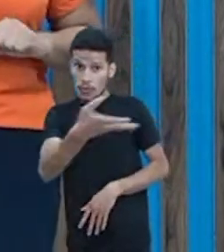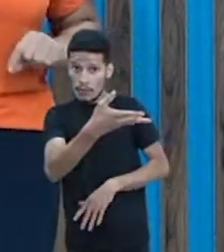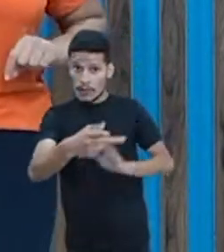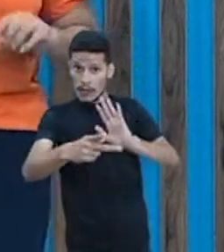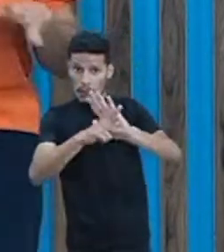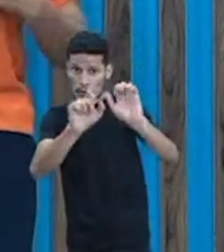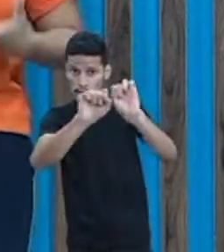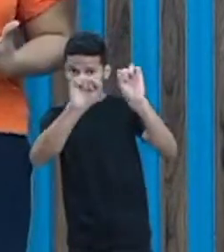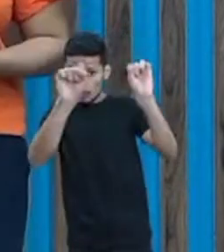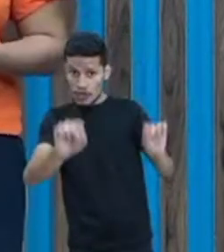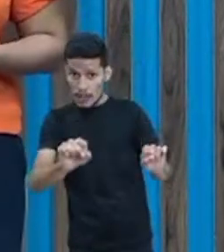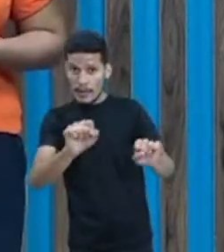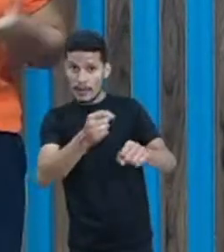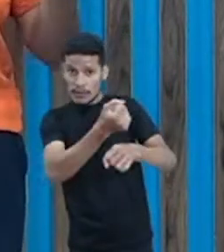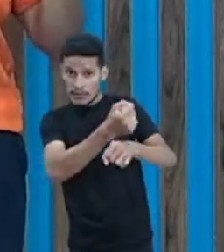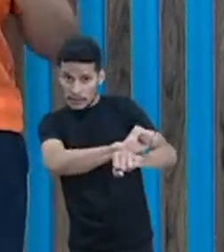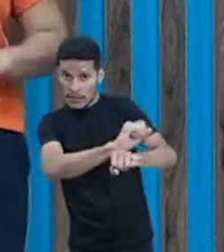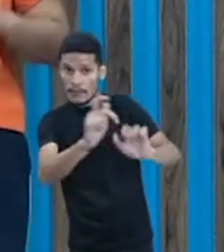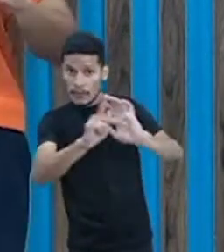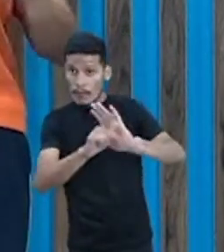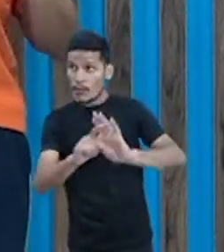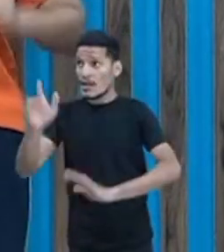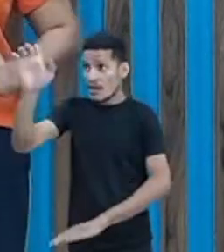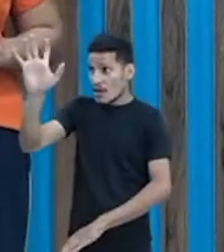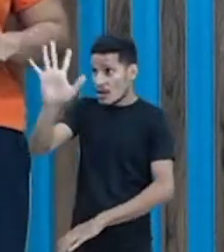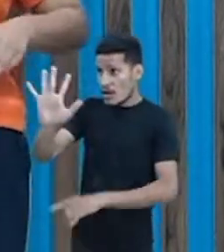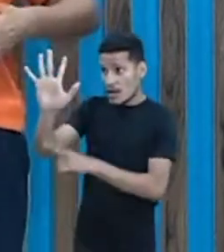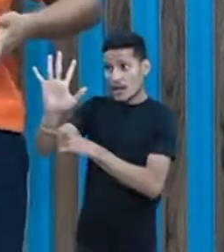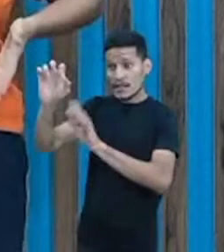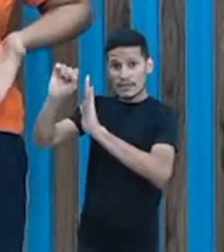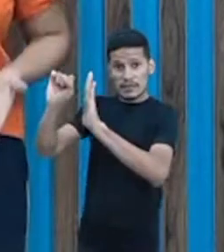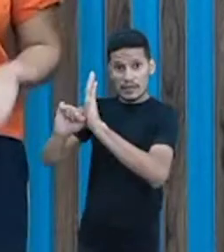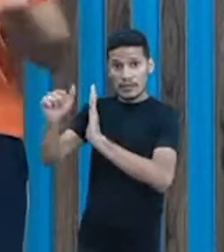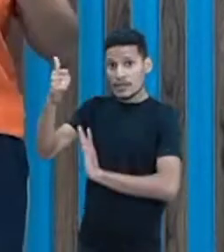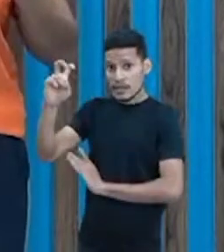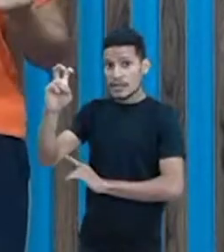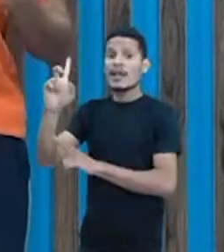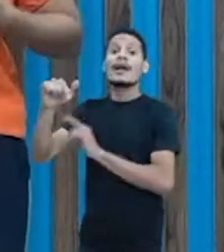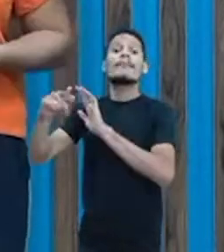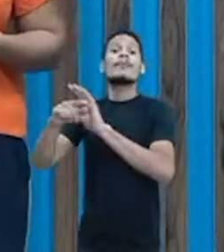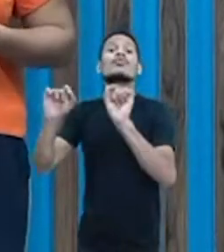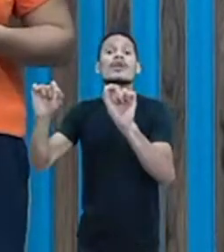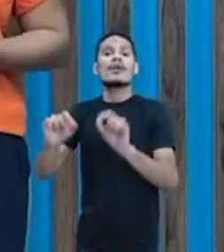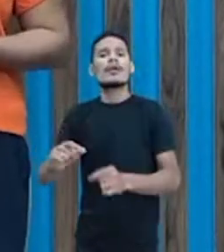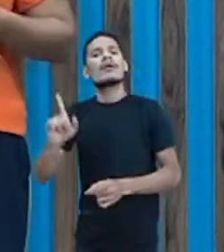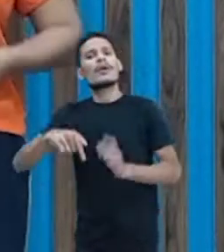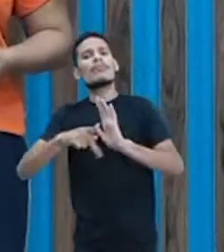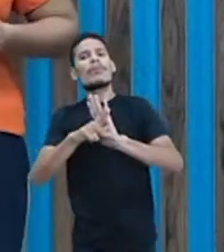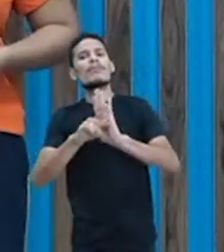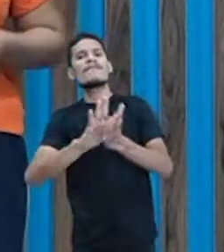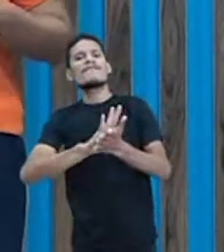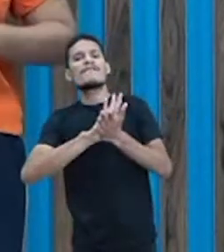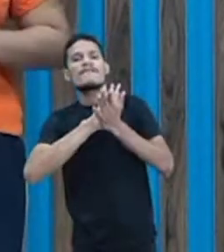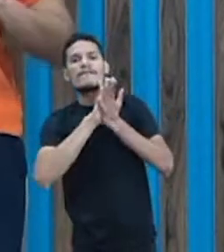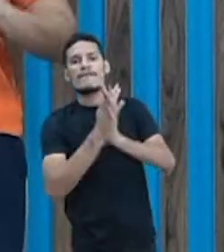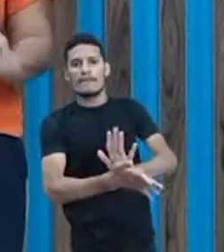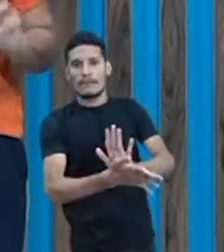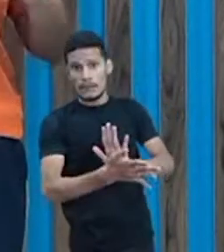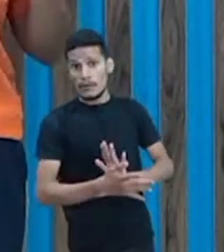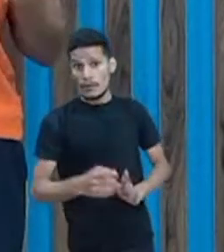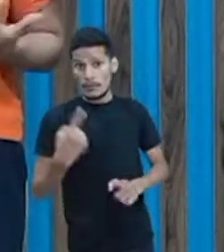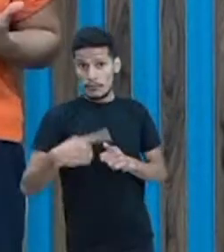sistema escravista praticado pelos europeus do século XV foi a inserção desse caráter racial. Porque o caráter racial